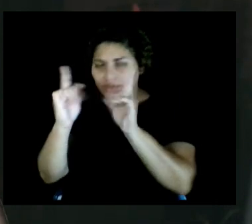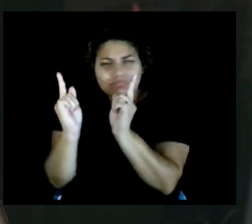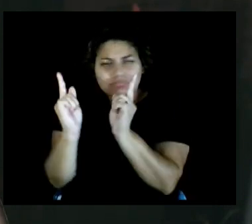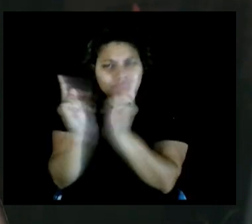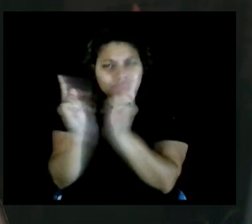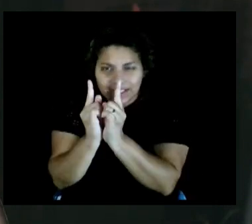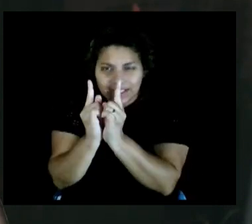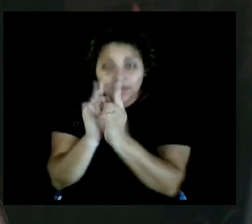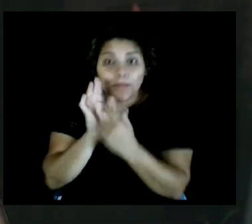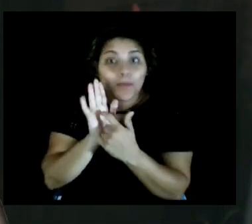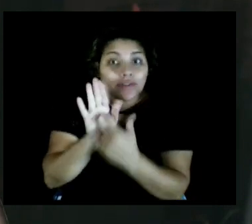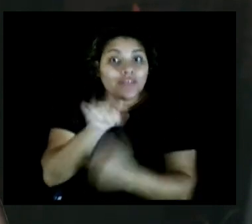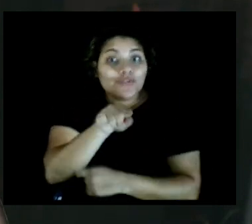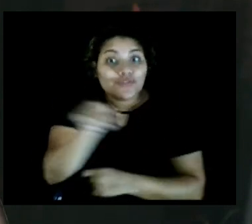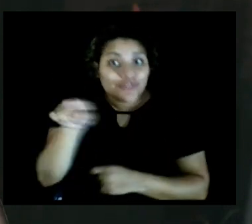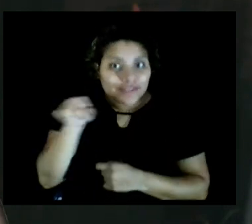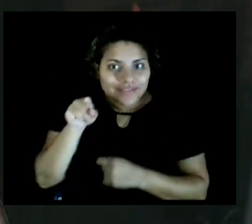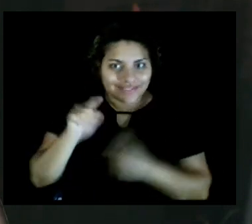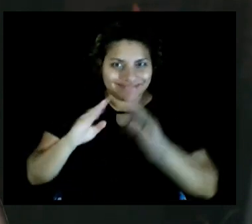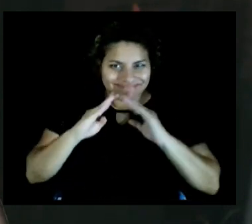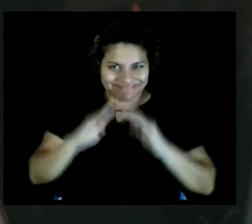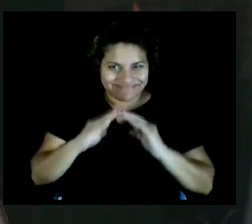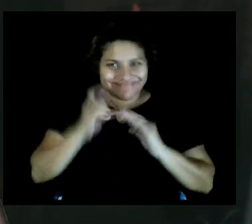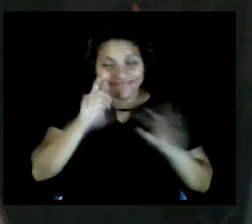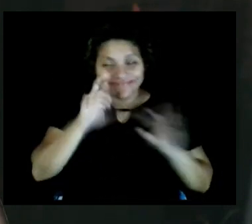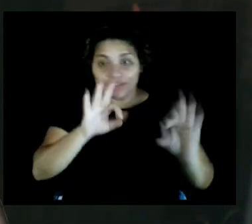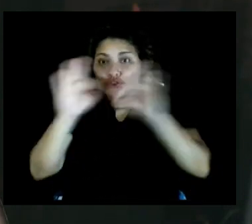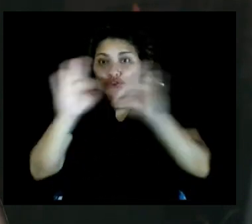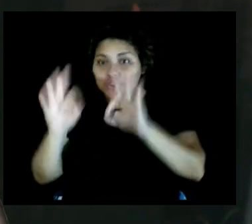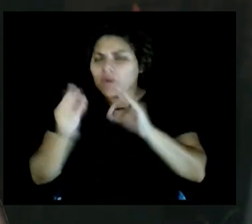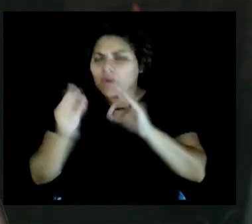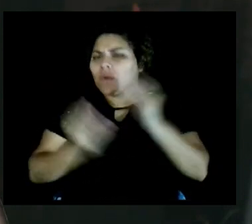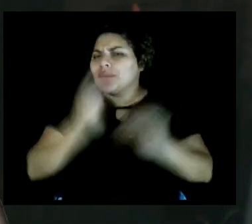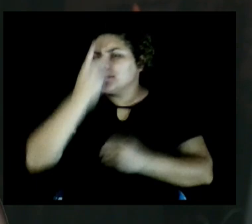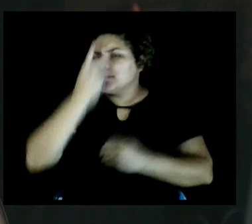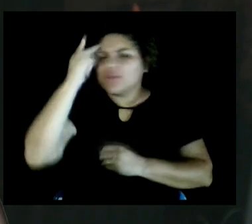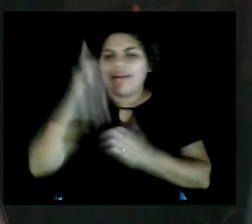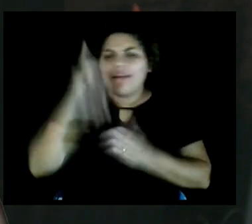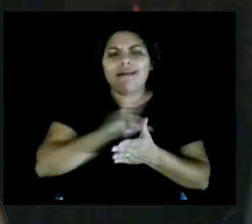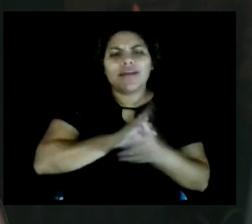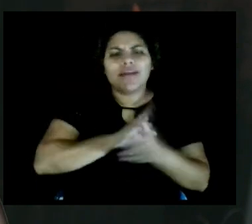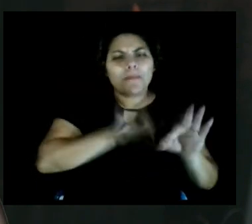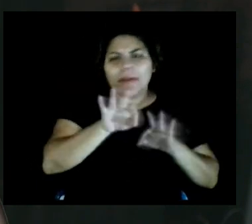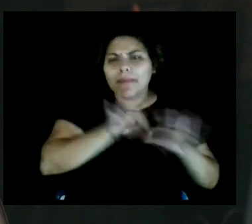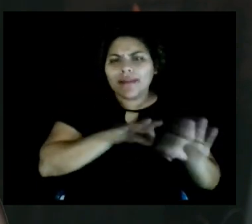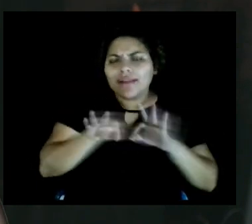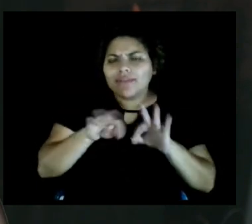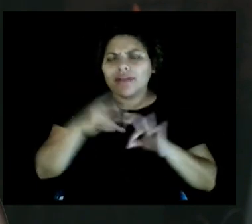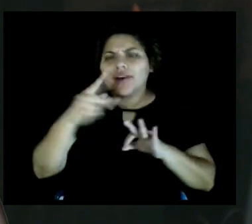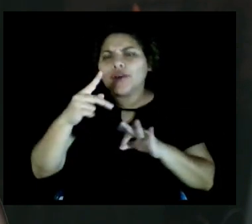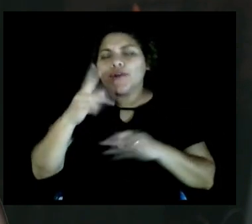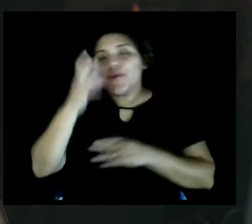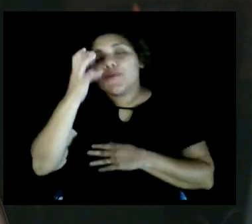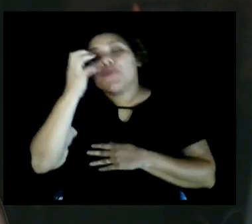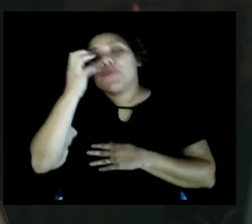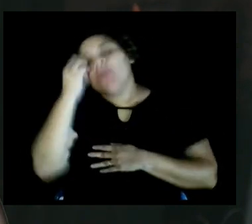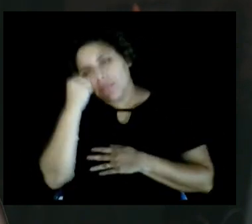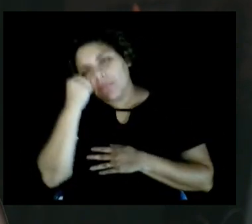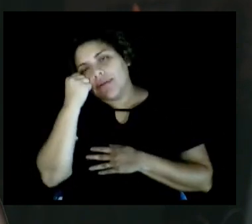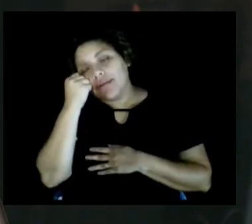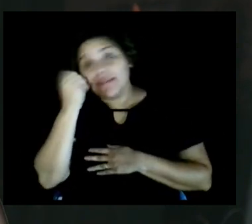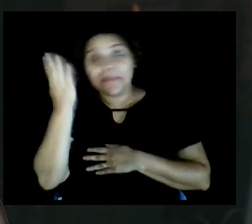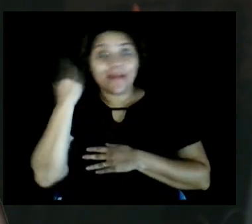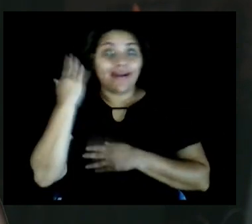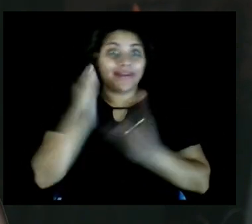casa como as pessoas se preparavam para dormir nessa época, porque hoje o pessoal fica com o celular,